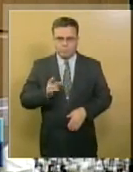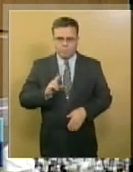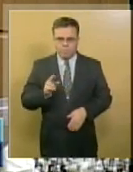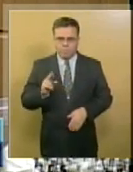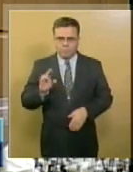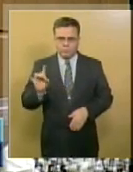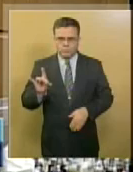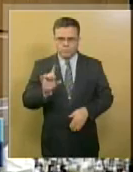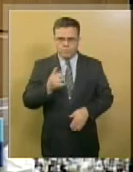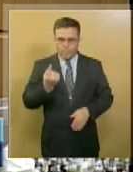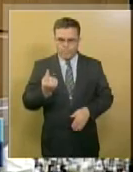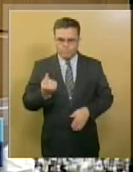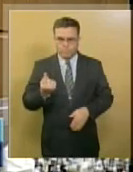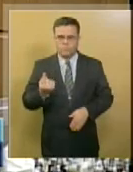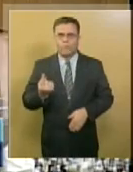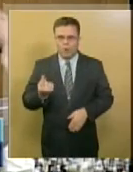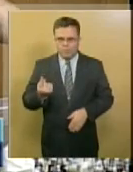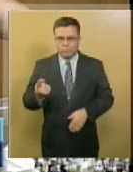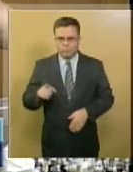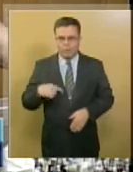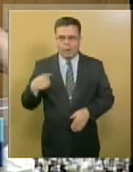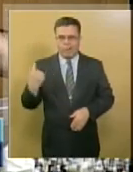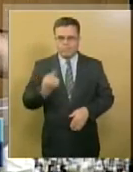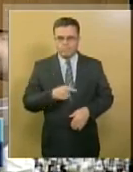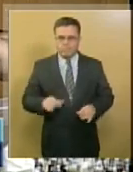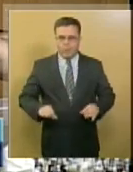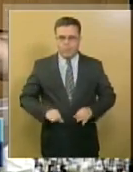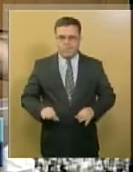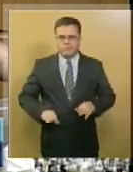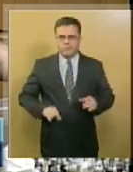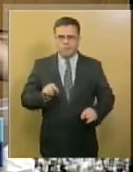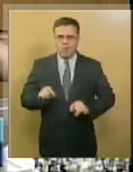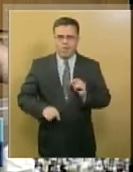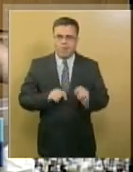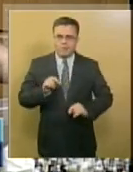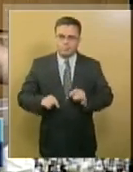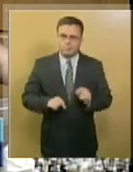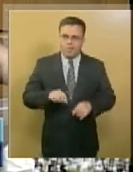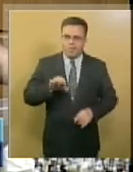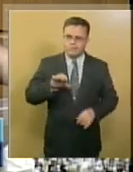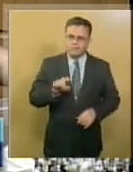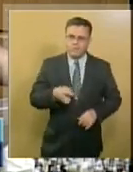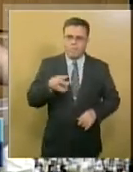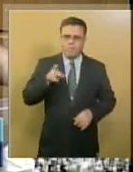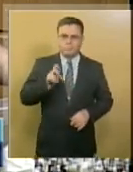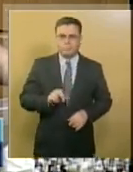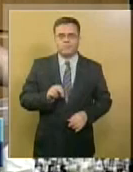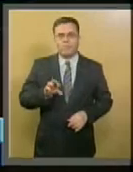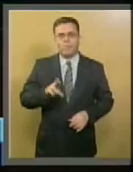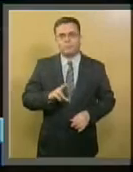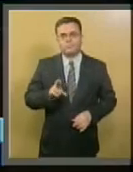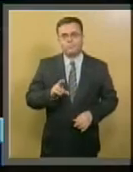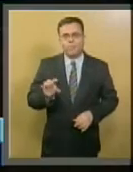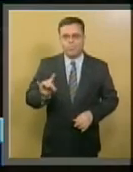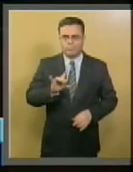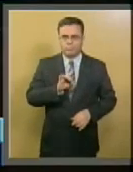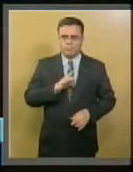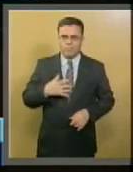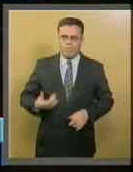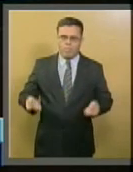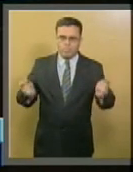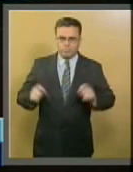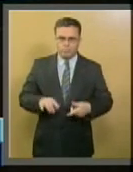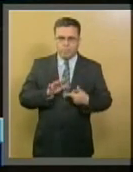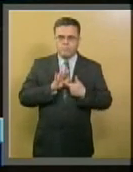unidade. Estamos passando por tudo isso por não colocarmos R$ 9,50 por unidade. Que isso